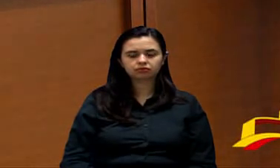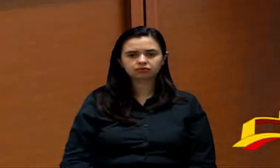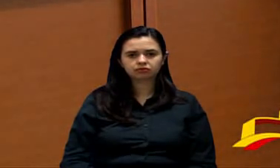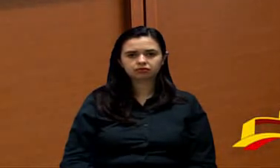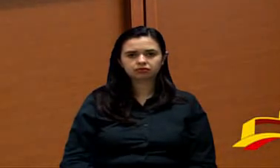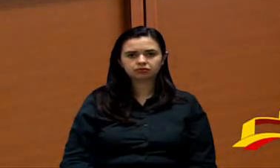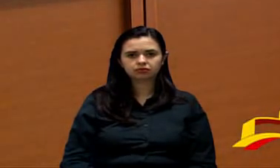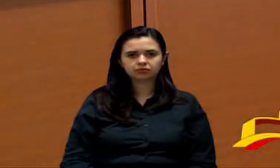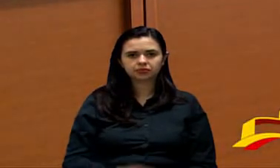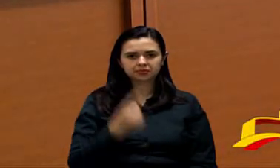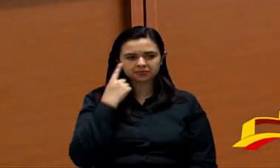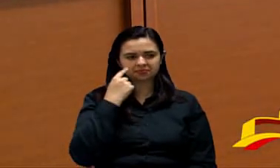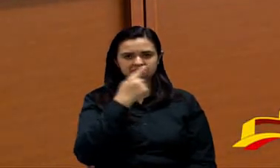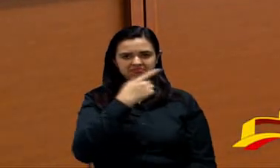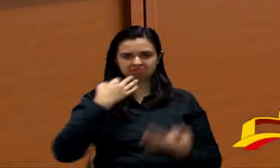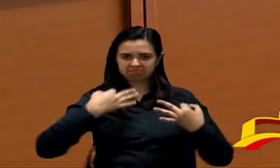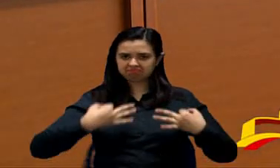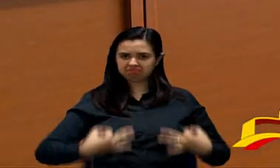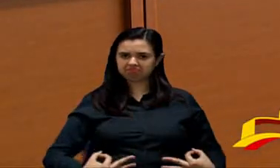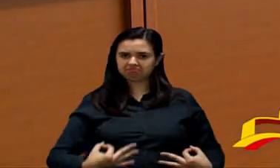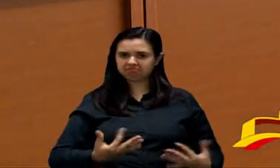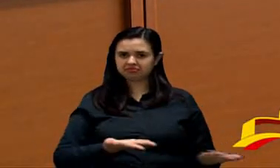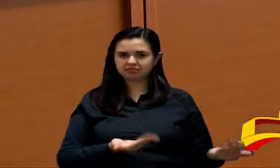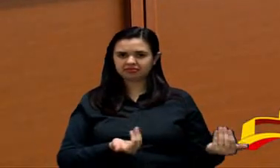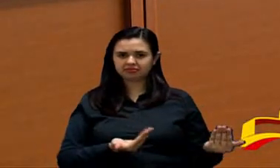Cristiano resolveu. Você viu a elegância, jovem?